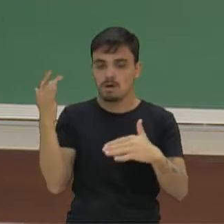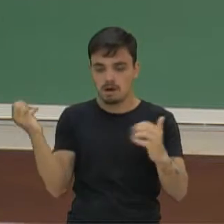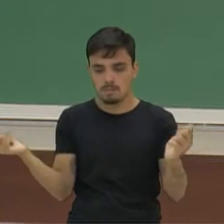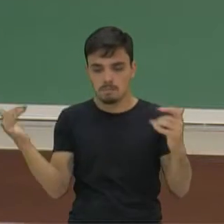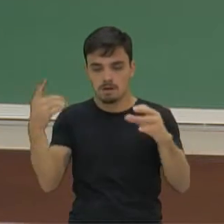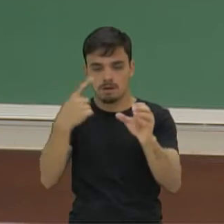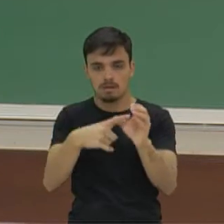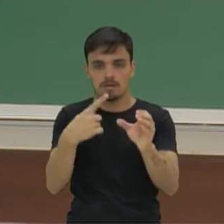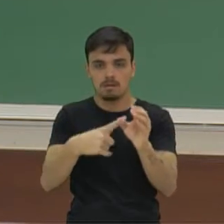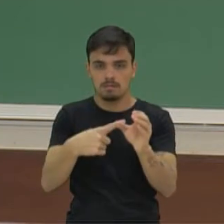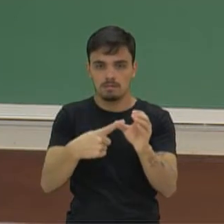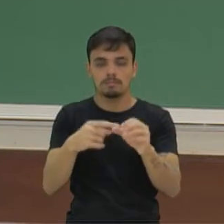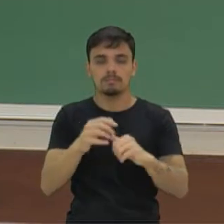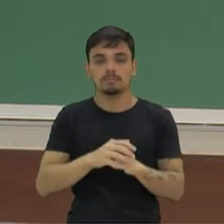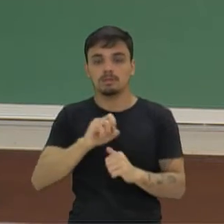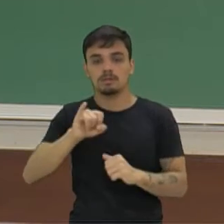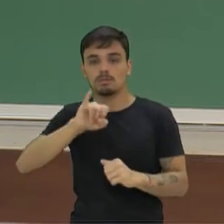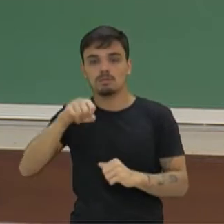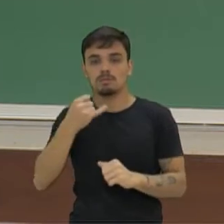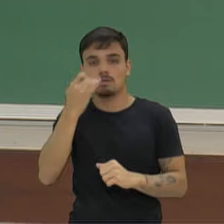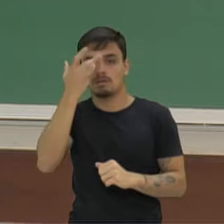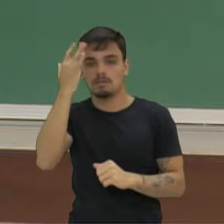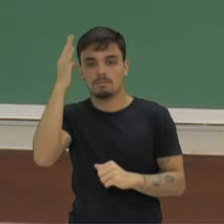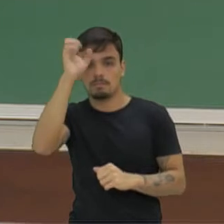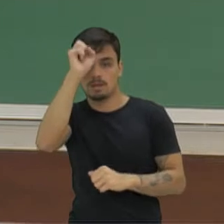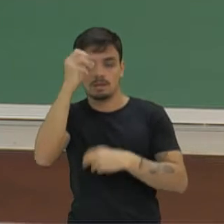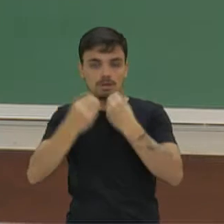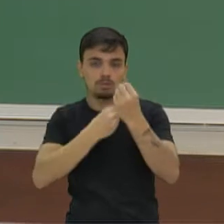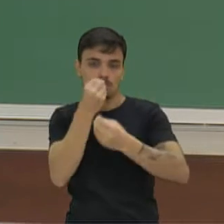o déficit de água se nós não aprendermos a fazer o quê?